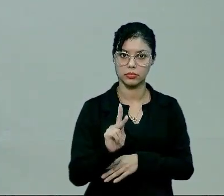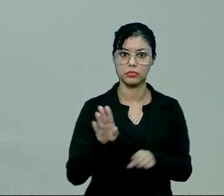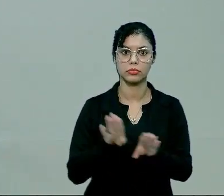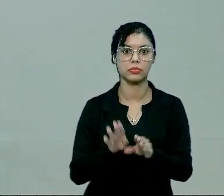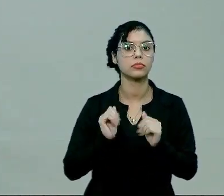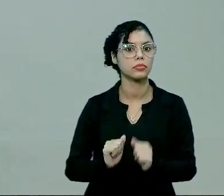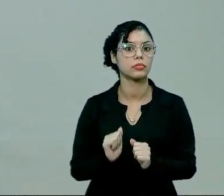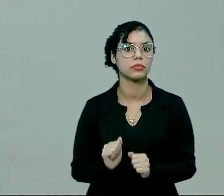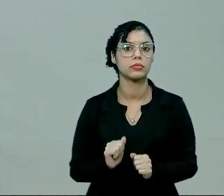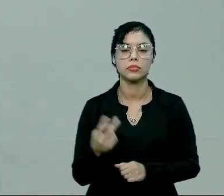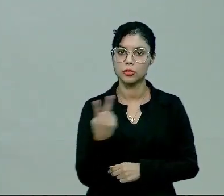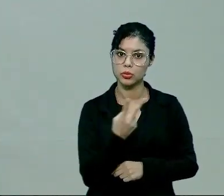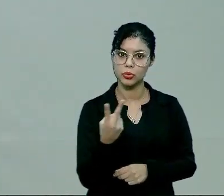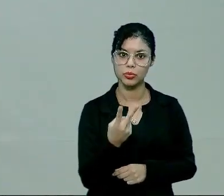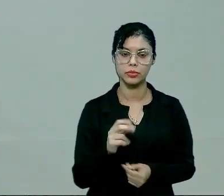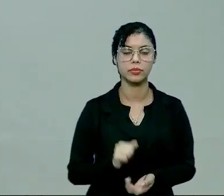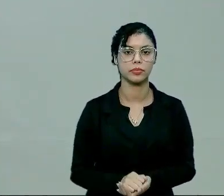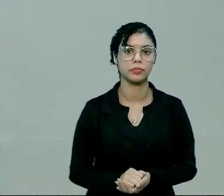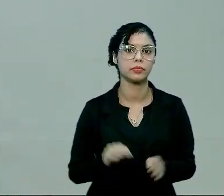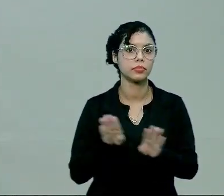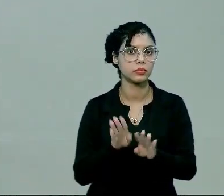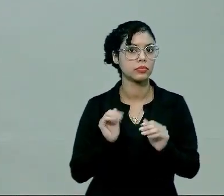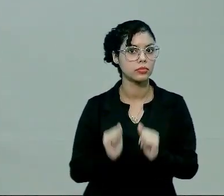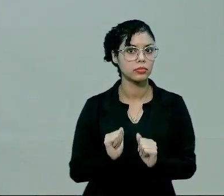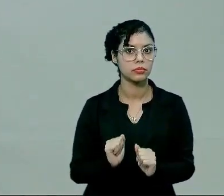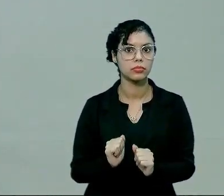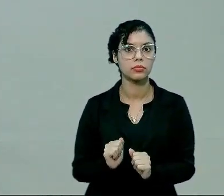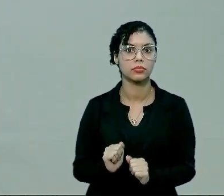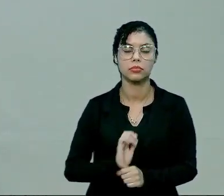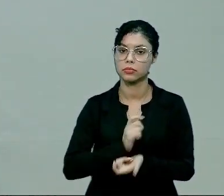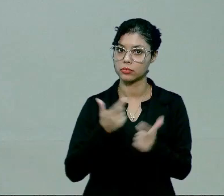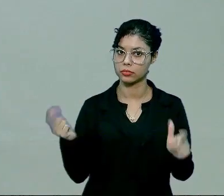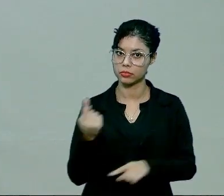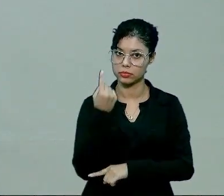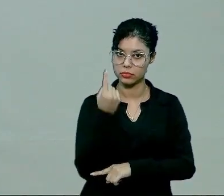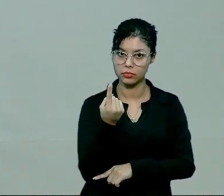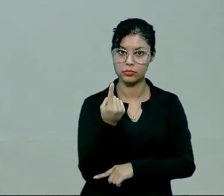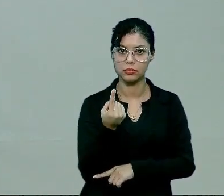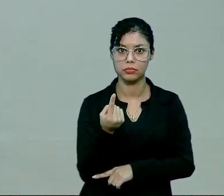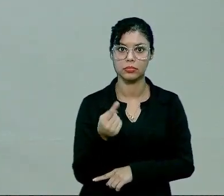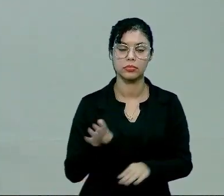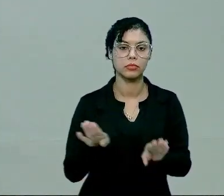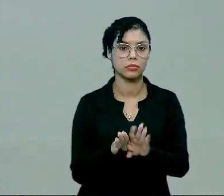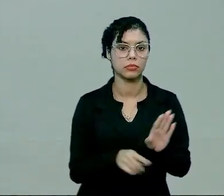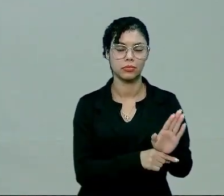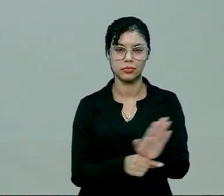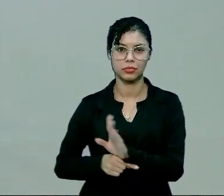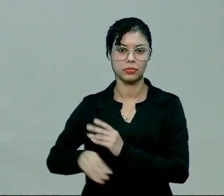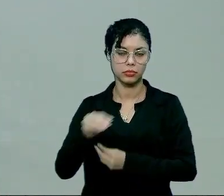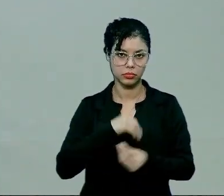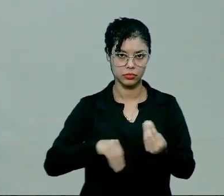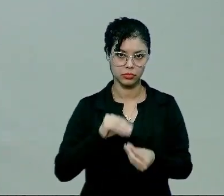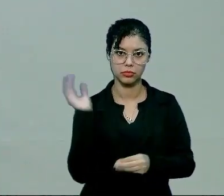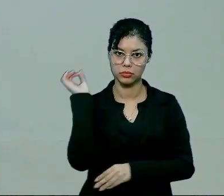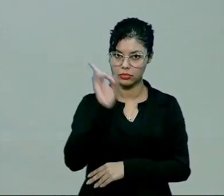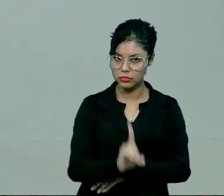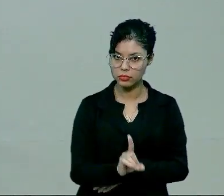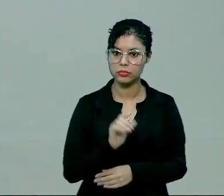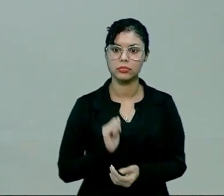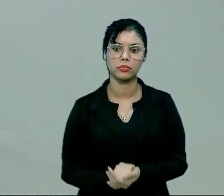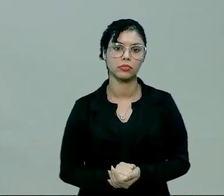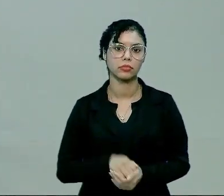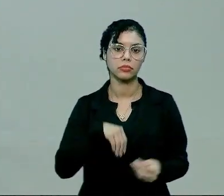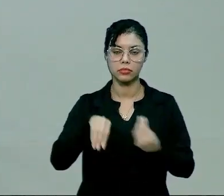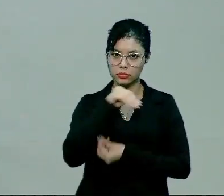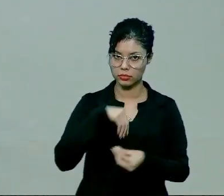ser atribuído a dois valores. Esse K ele pode ser muito maior que 1, isso indica que a minha reação ela é direta,